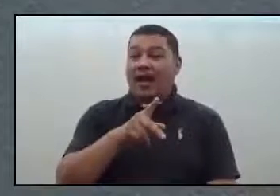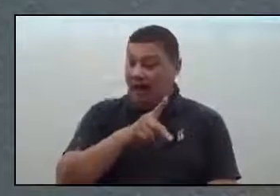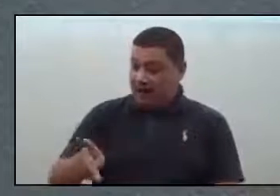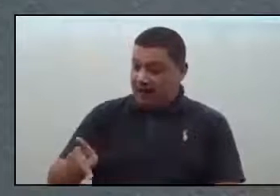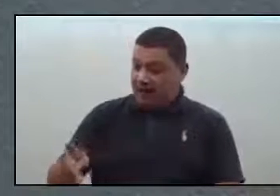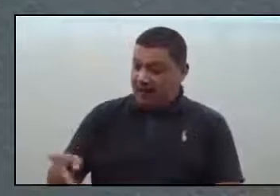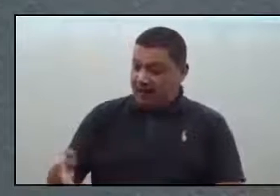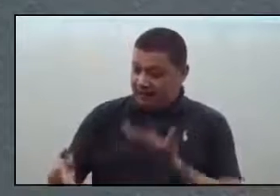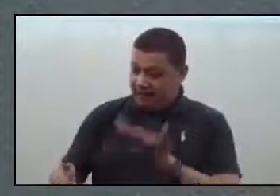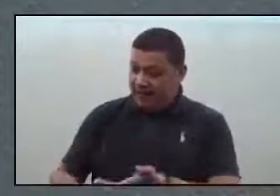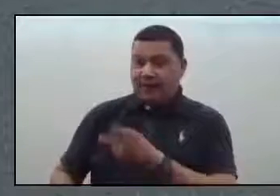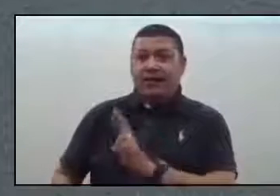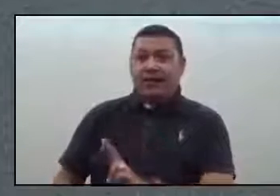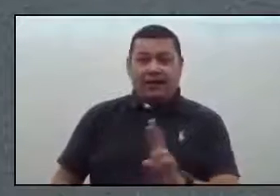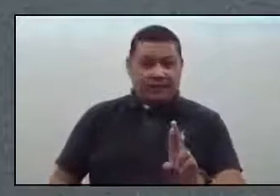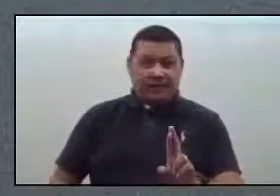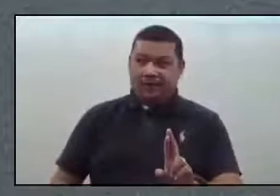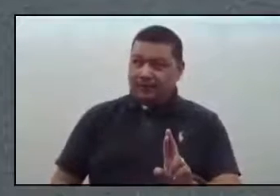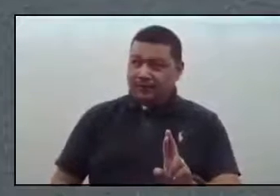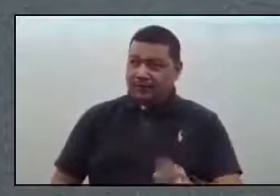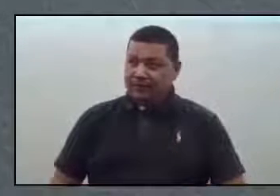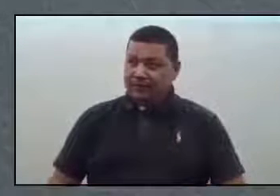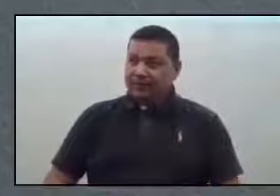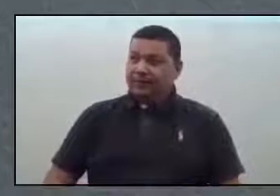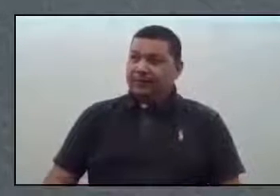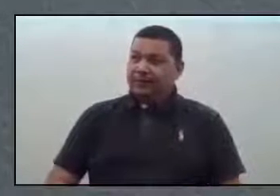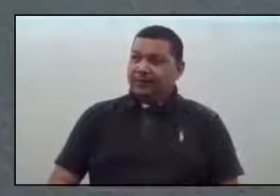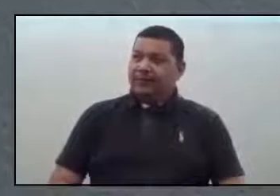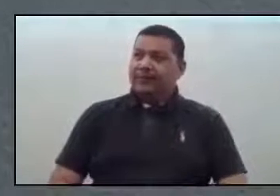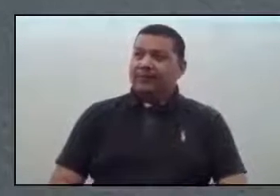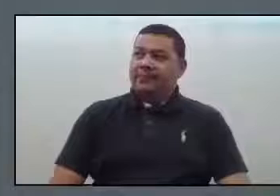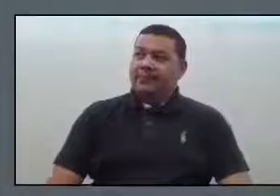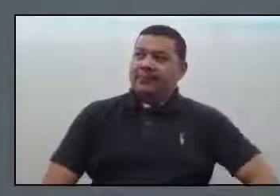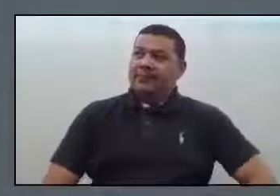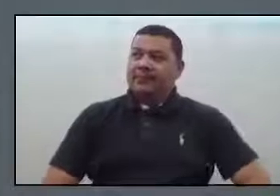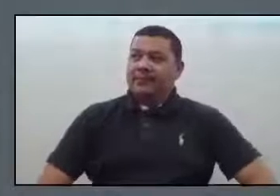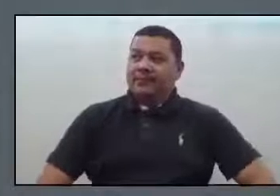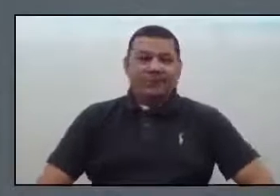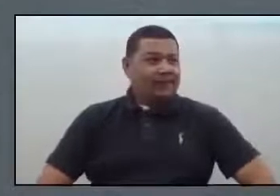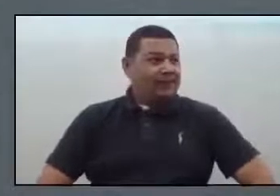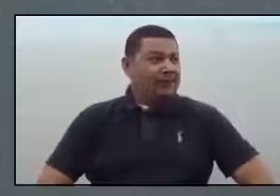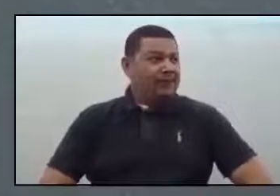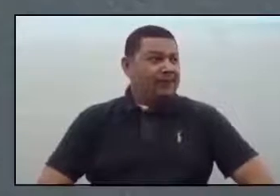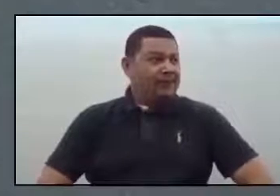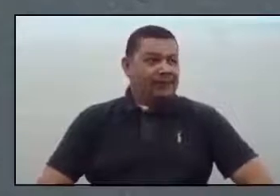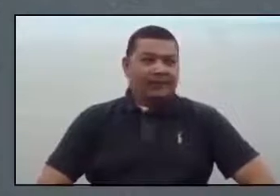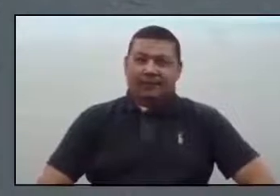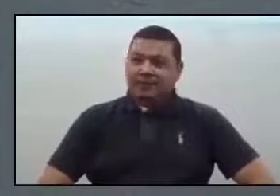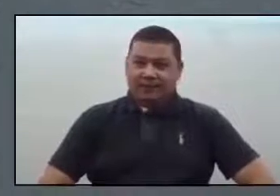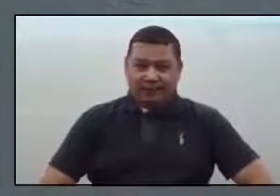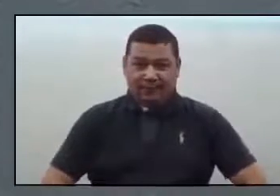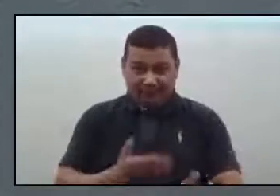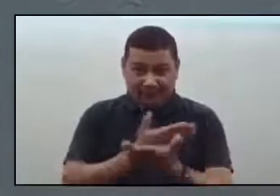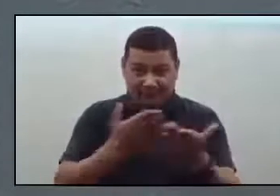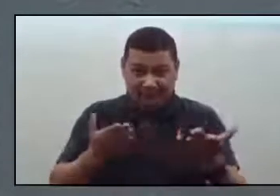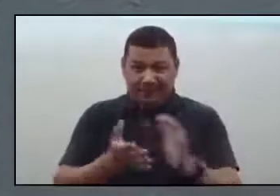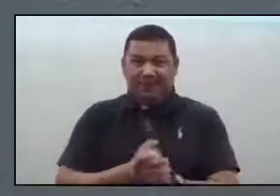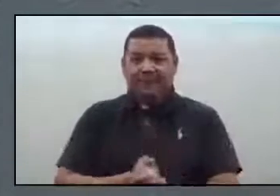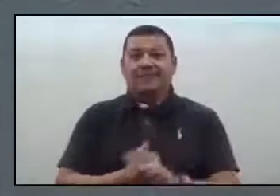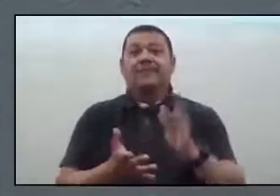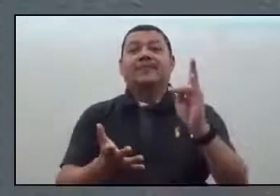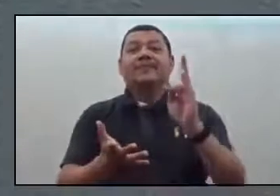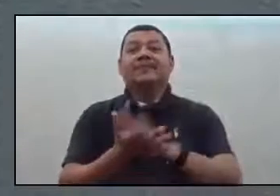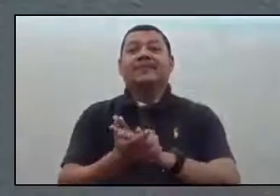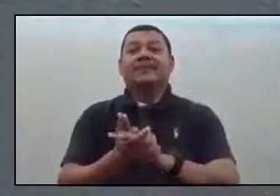Cumprimentar o nosso amigo e fiéis espectadores dessas sessões, Cleide Caetano,